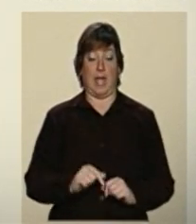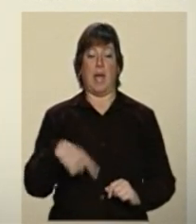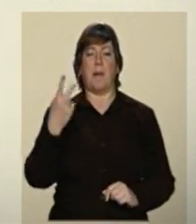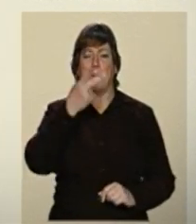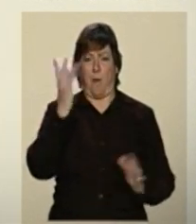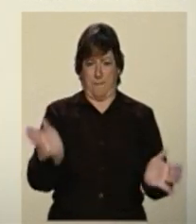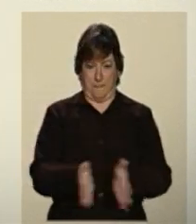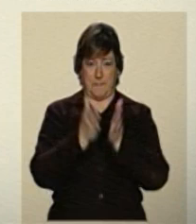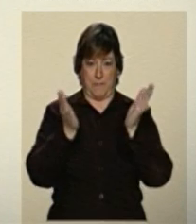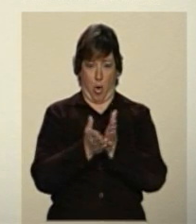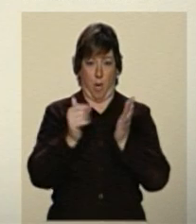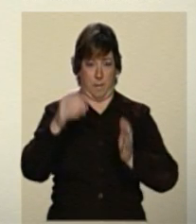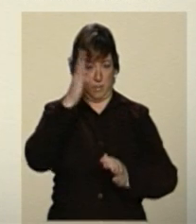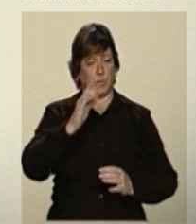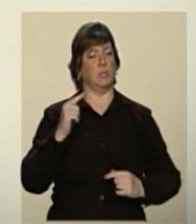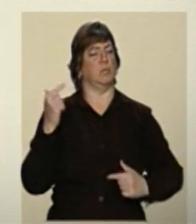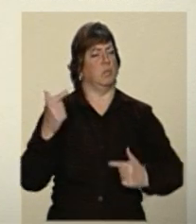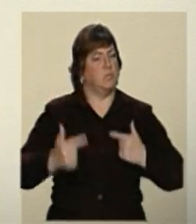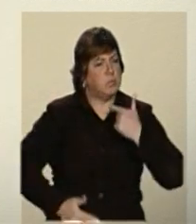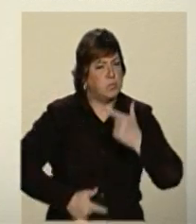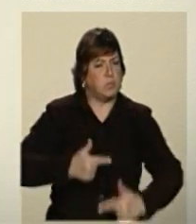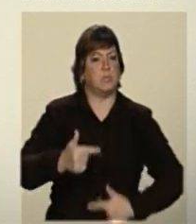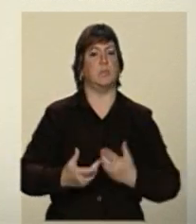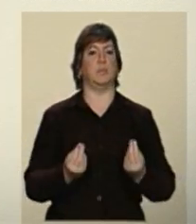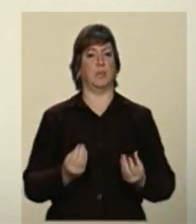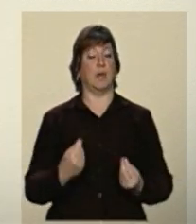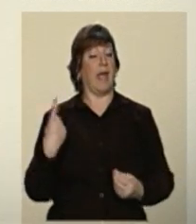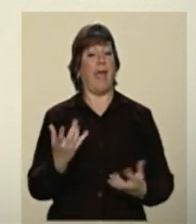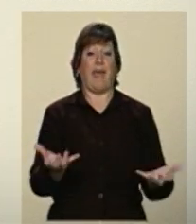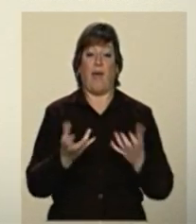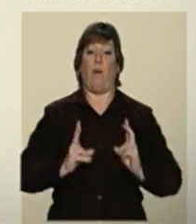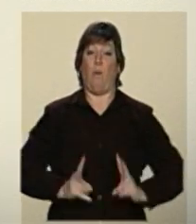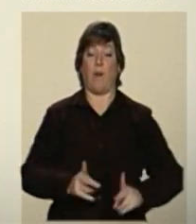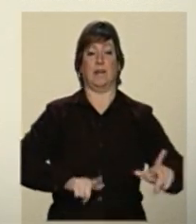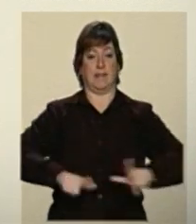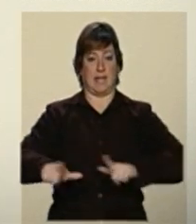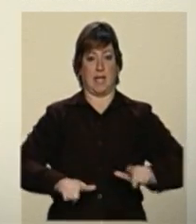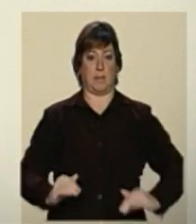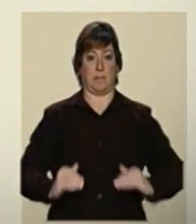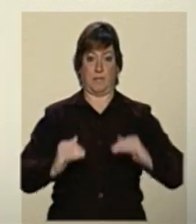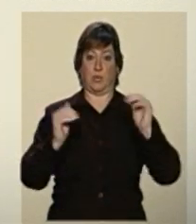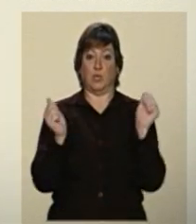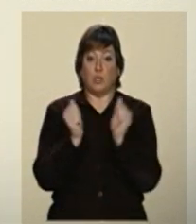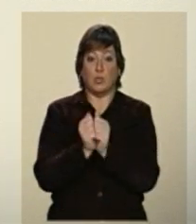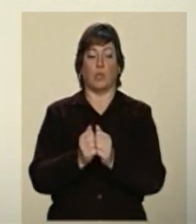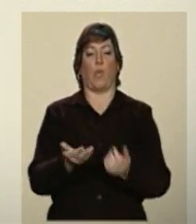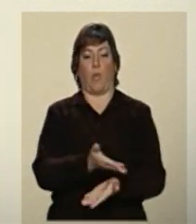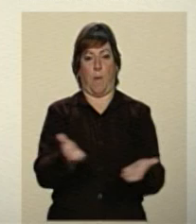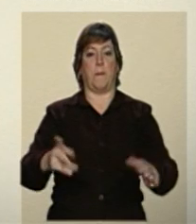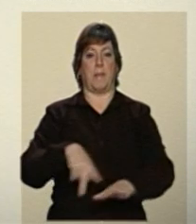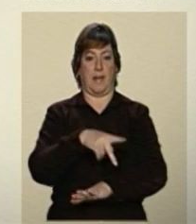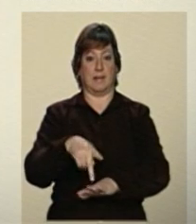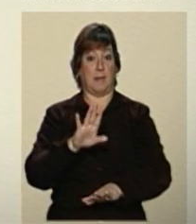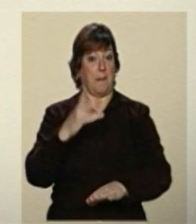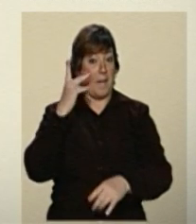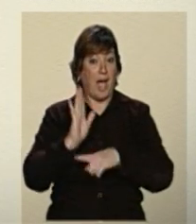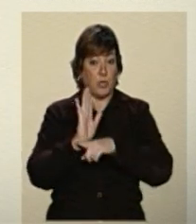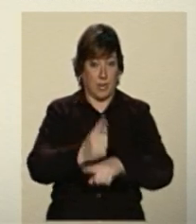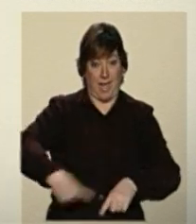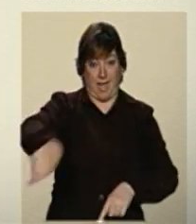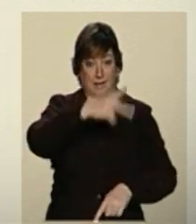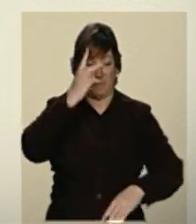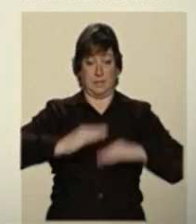pobre do Brasil é batalhadora e quer continuar trabalhando e crescendo junto com o nosso país para ajudar esses